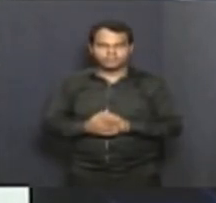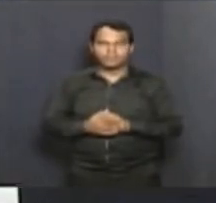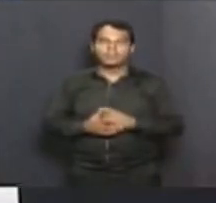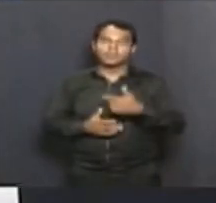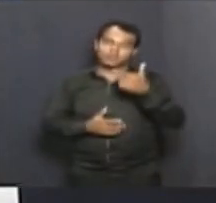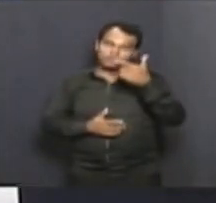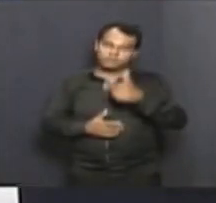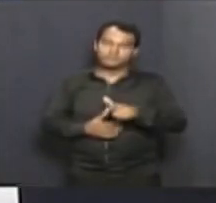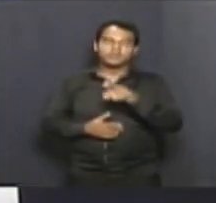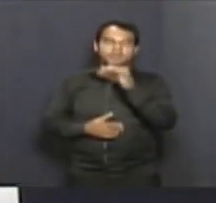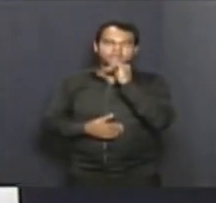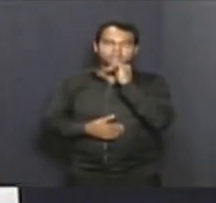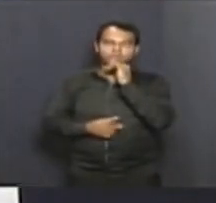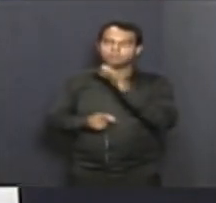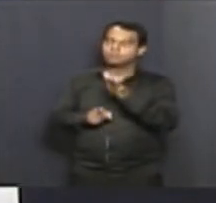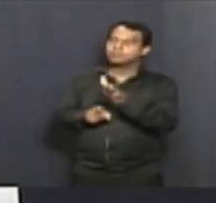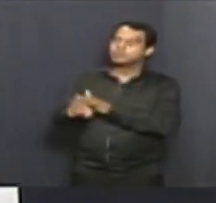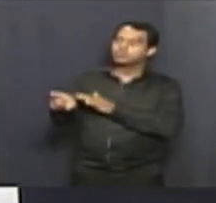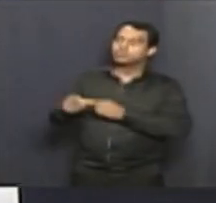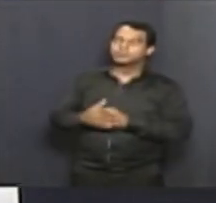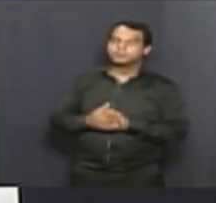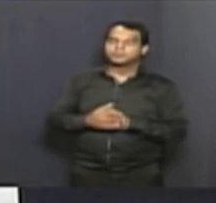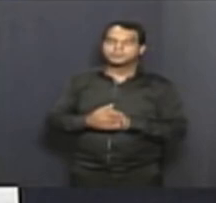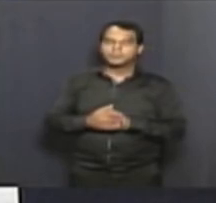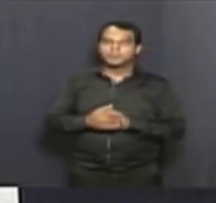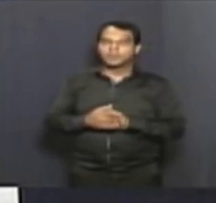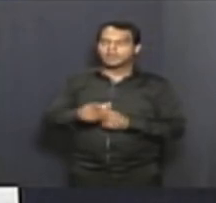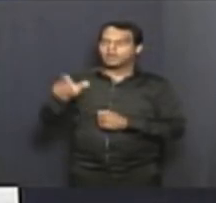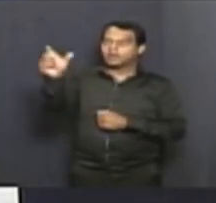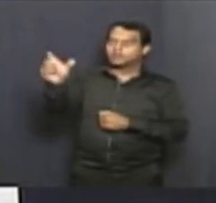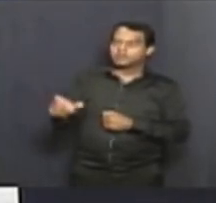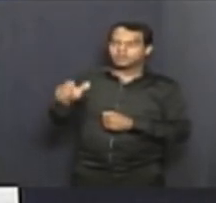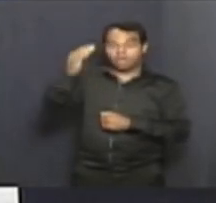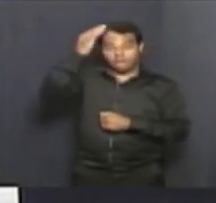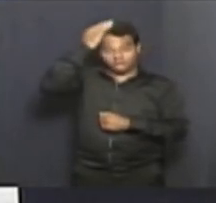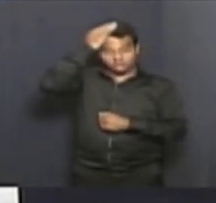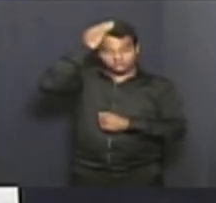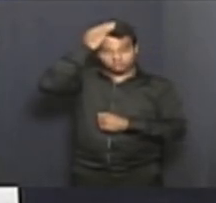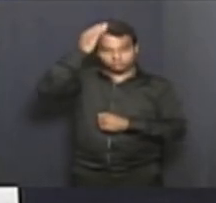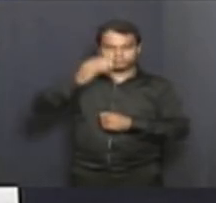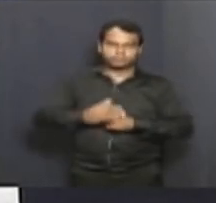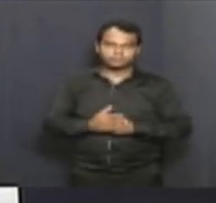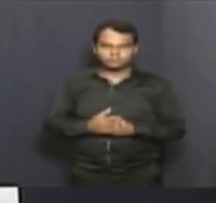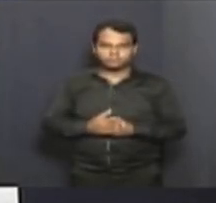questionamento ao candidato reinaldo